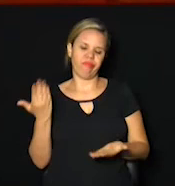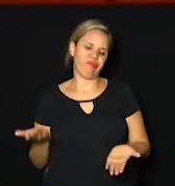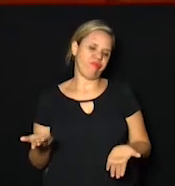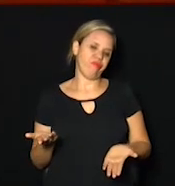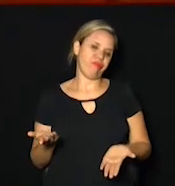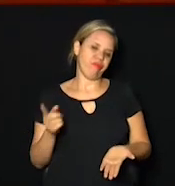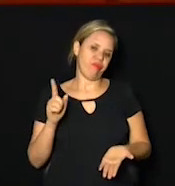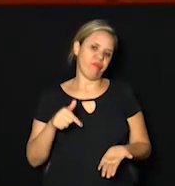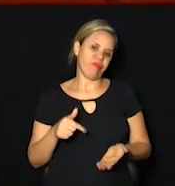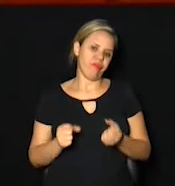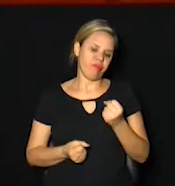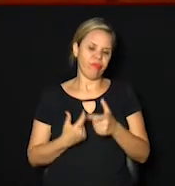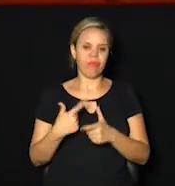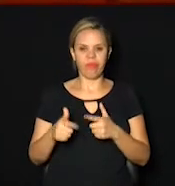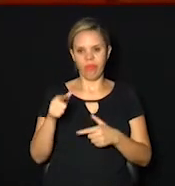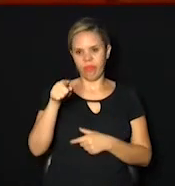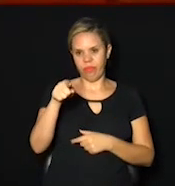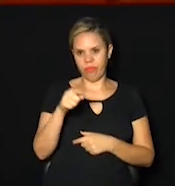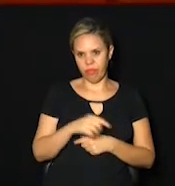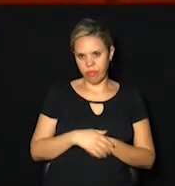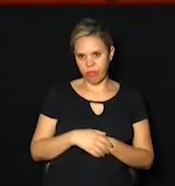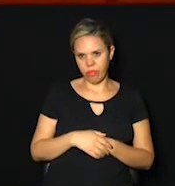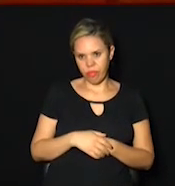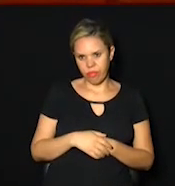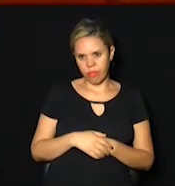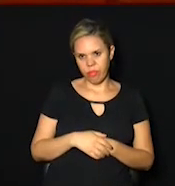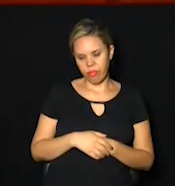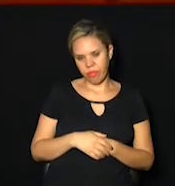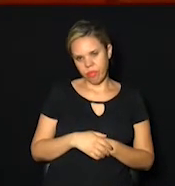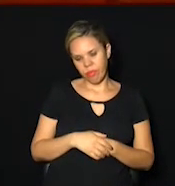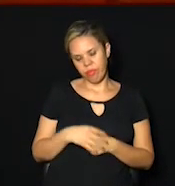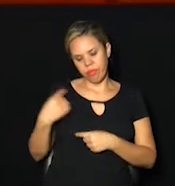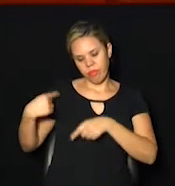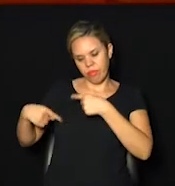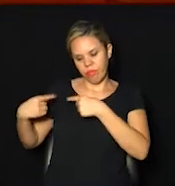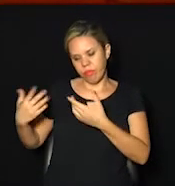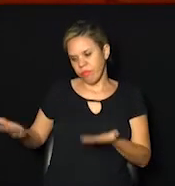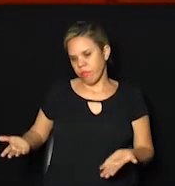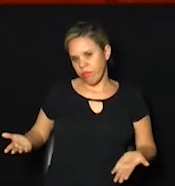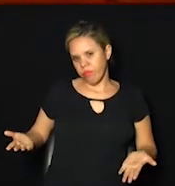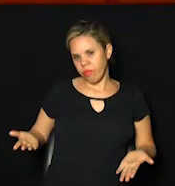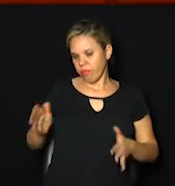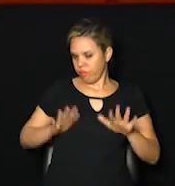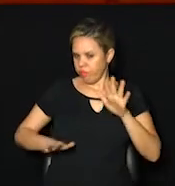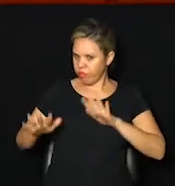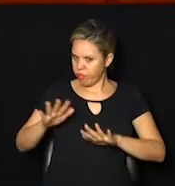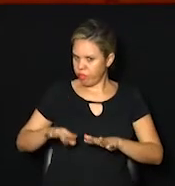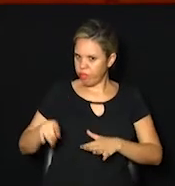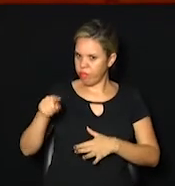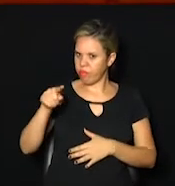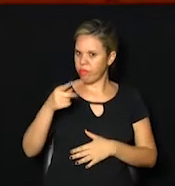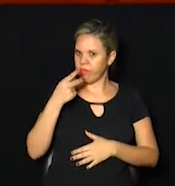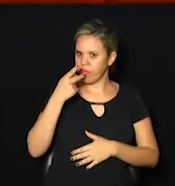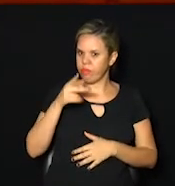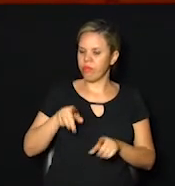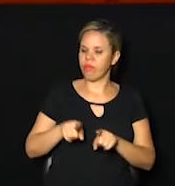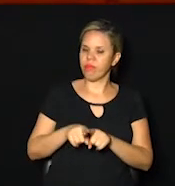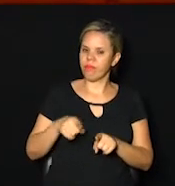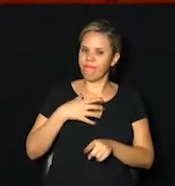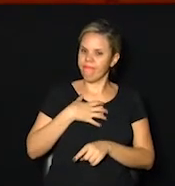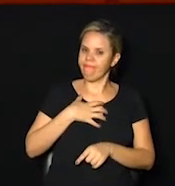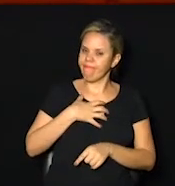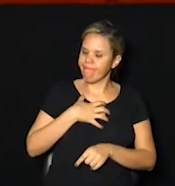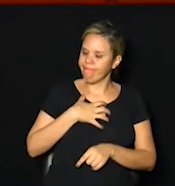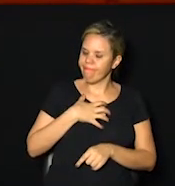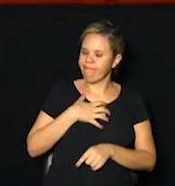isso pode ser um problema para você, como político. Então, tomem muito cuidado também com as paixões das